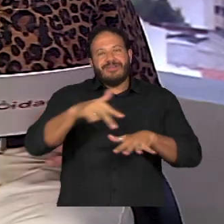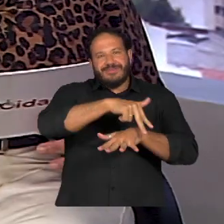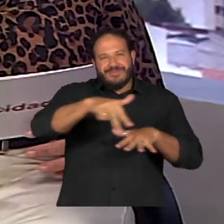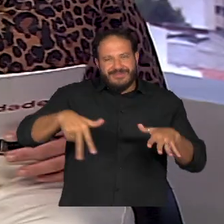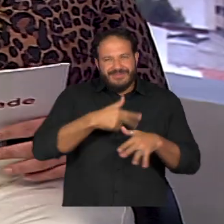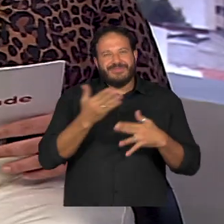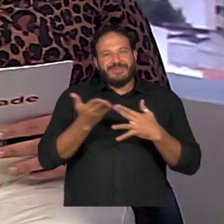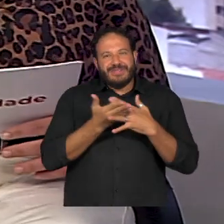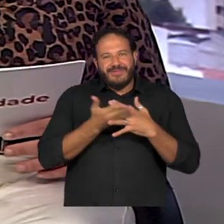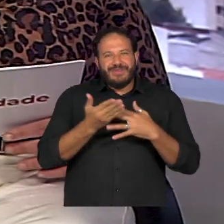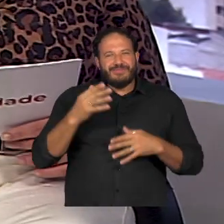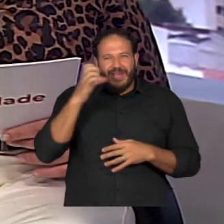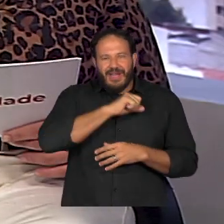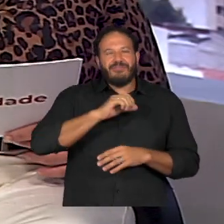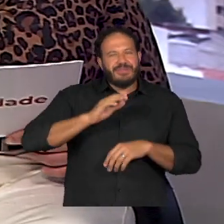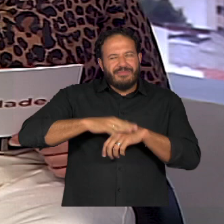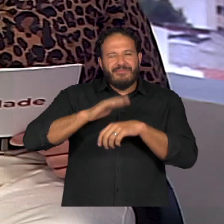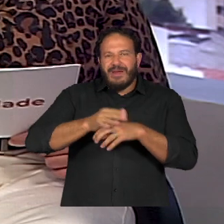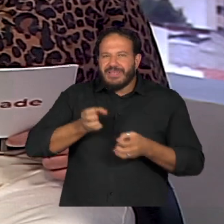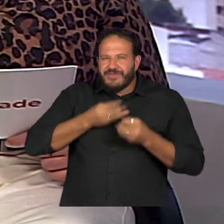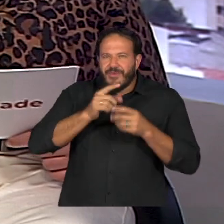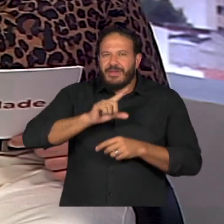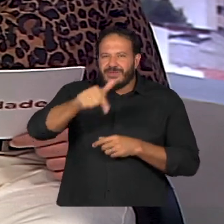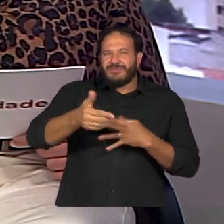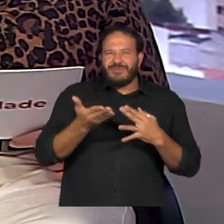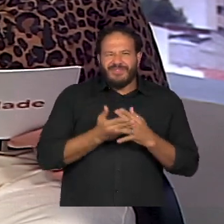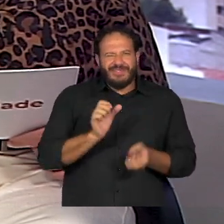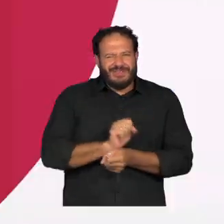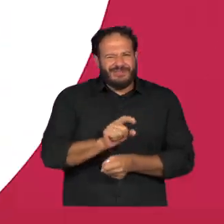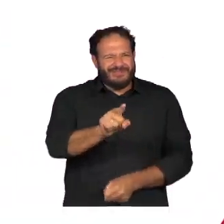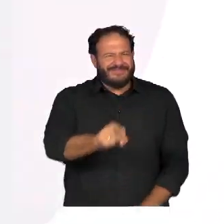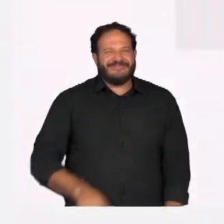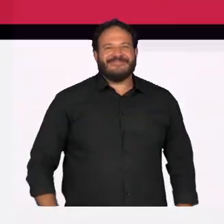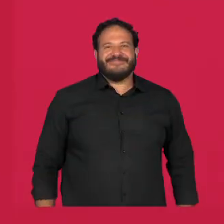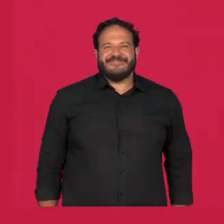volta já já com mais informação logo após o